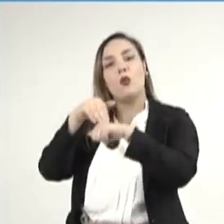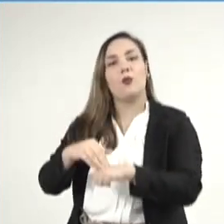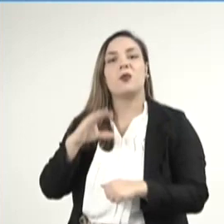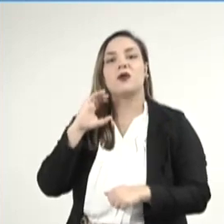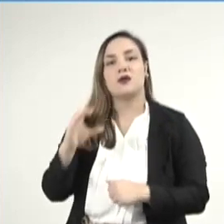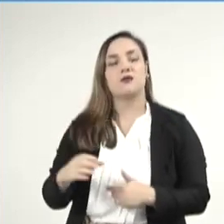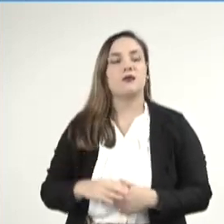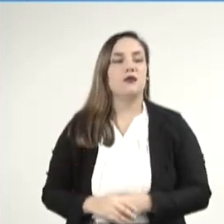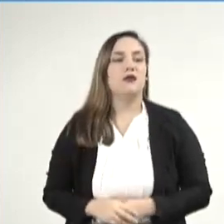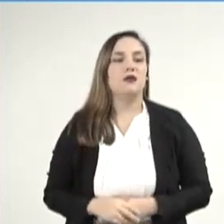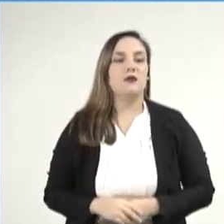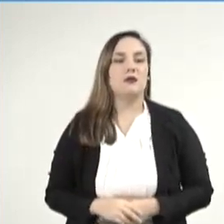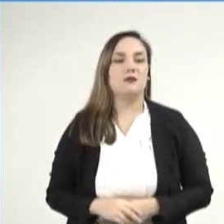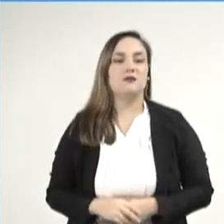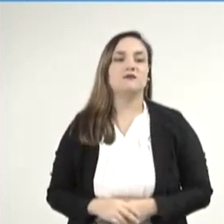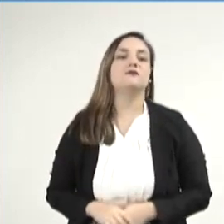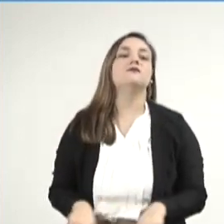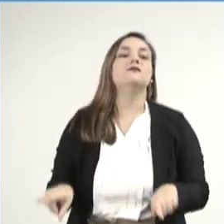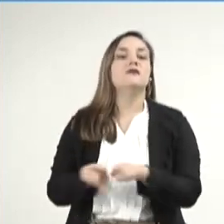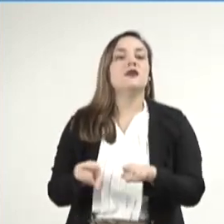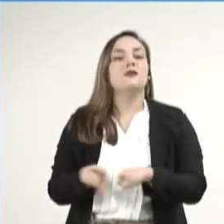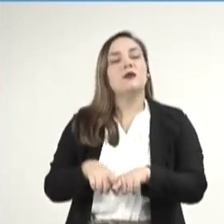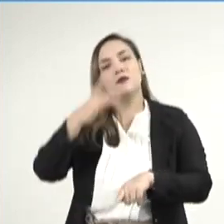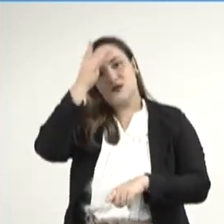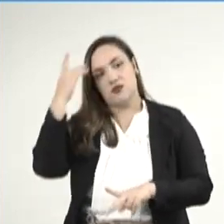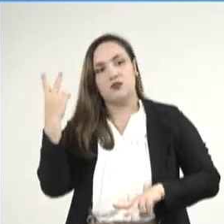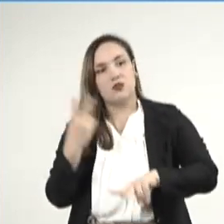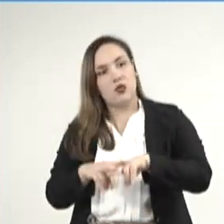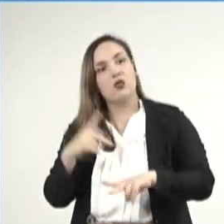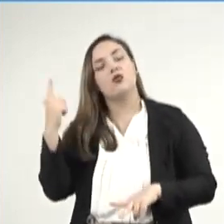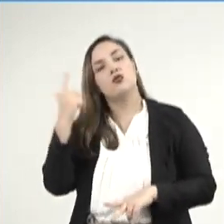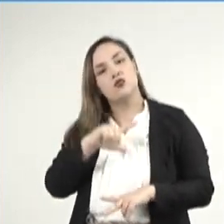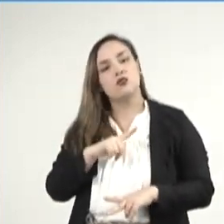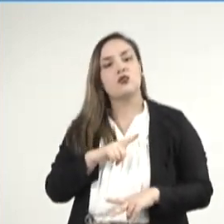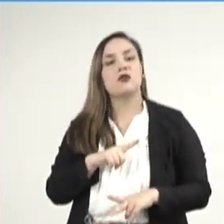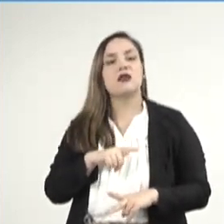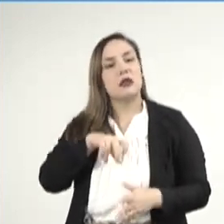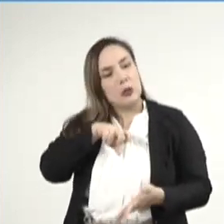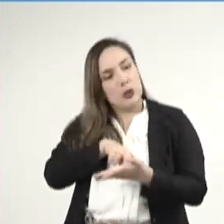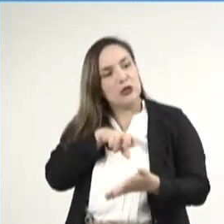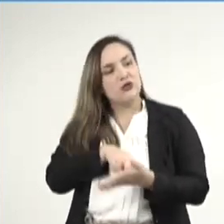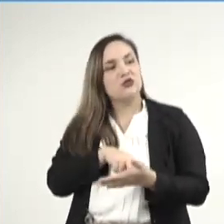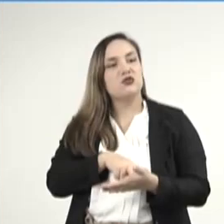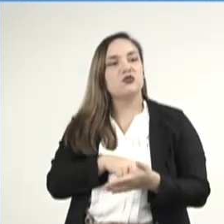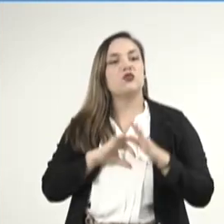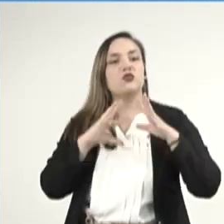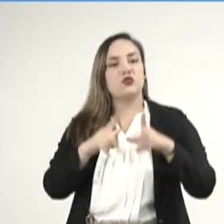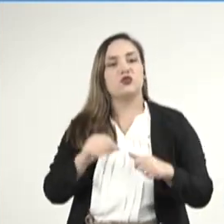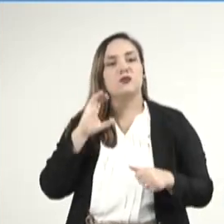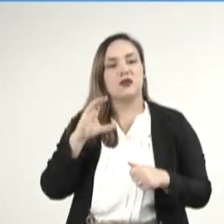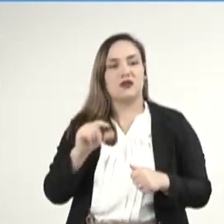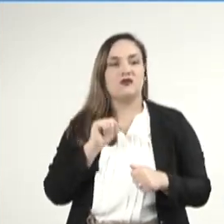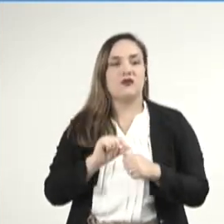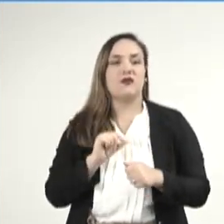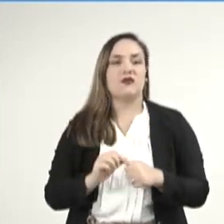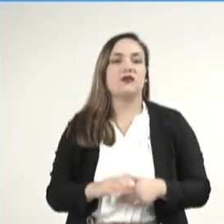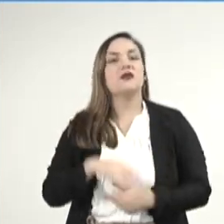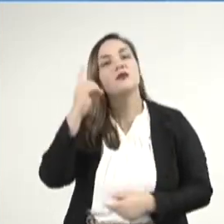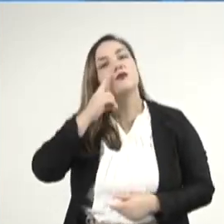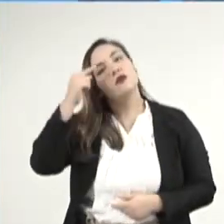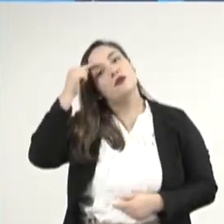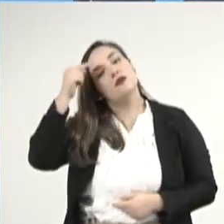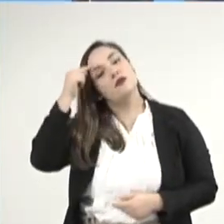e garantiu que essas pessoas fossem presas e pagassem pelo crime que cometeram. Deputado Zé